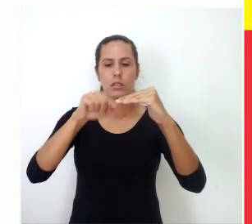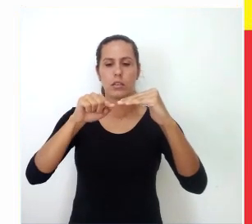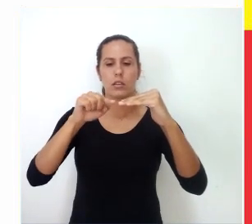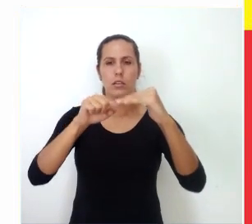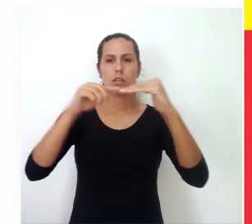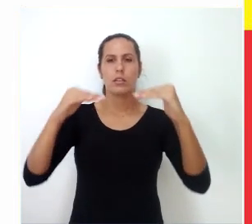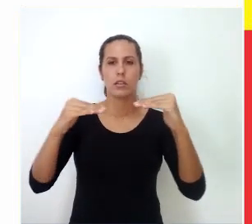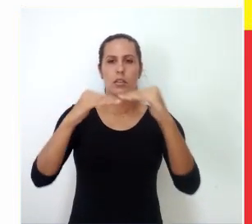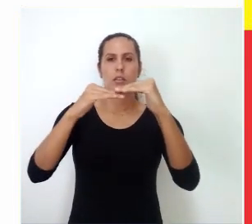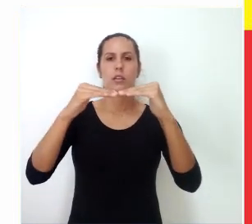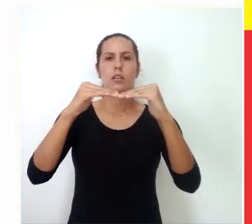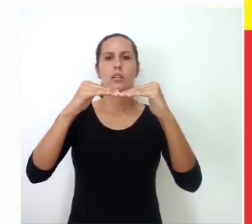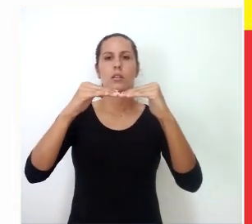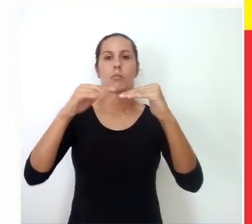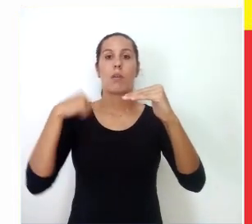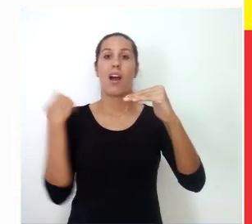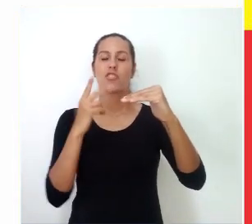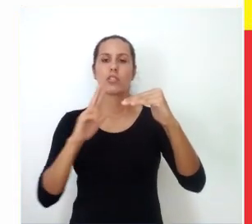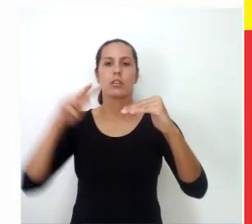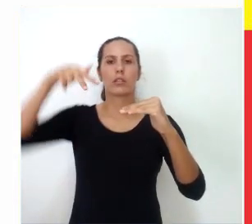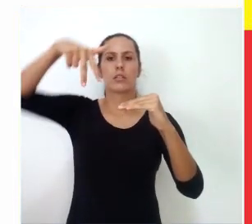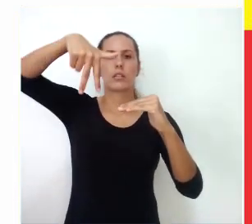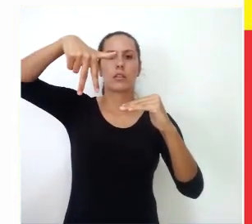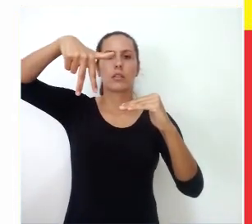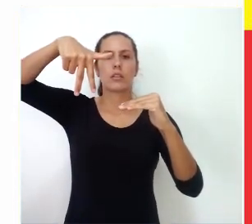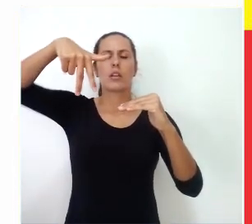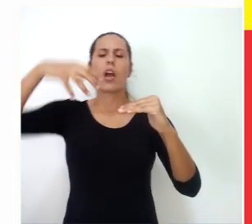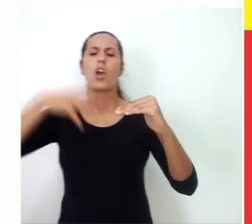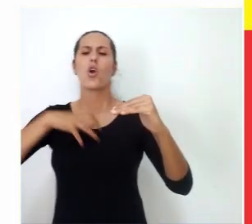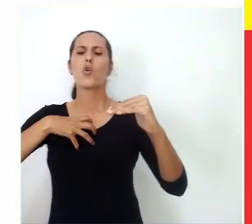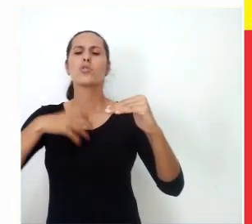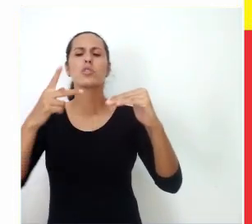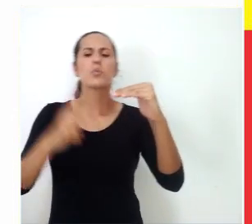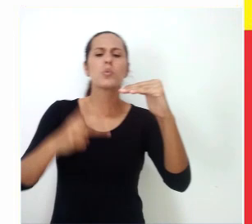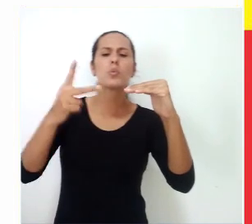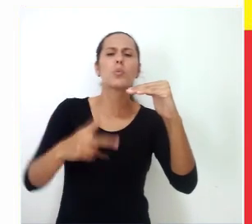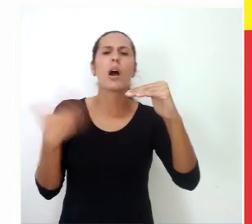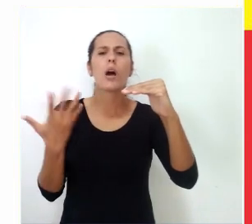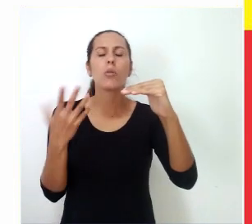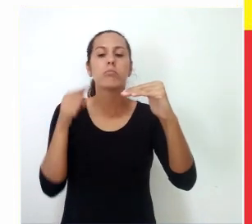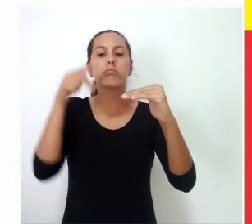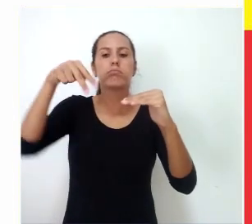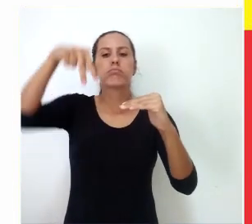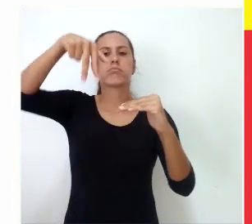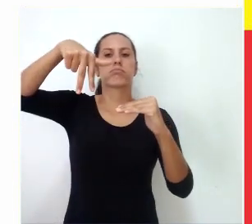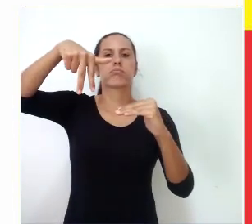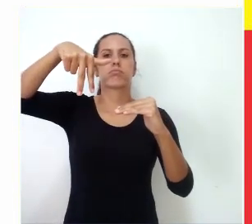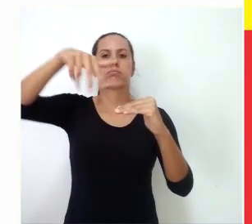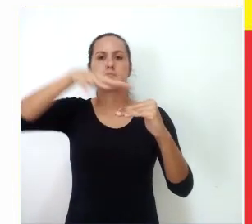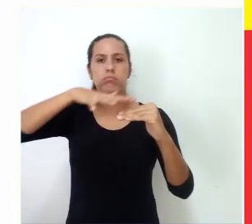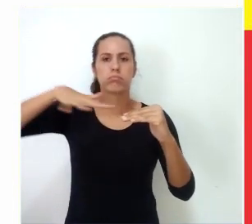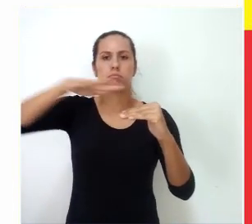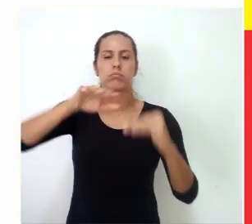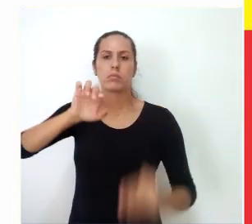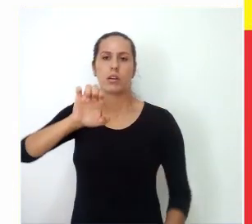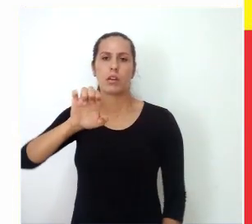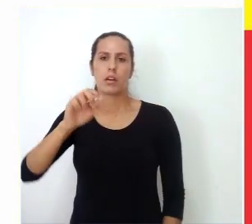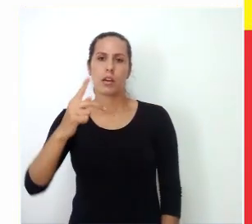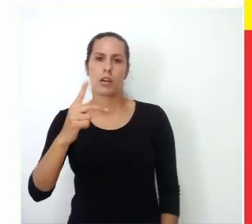só. Onde é que eu sinto a intensidade do terremoto? No foco ou no epicentro? No